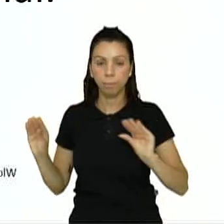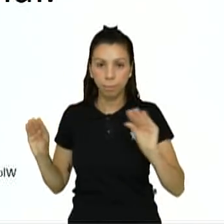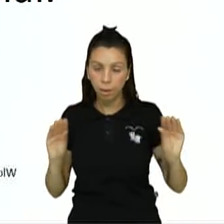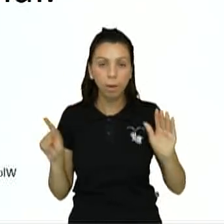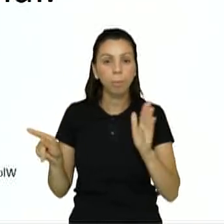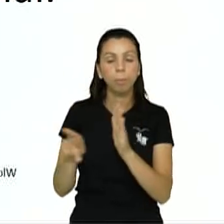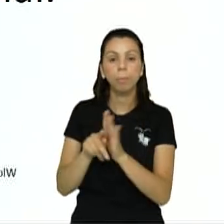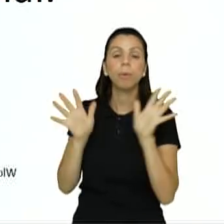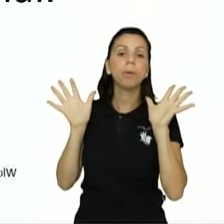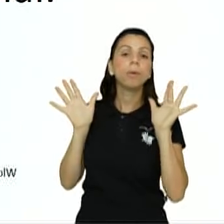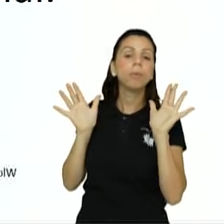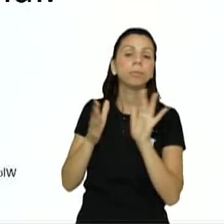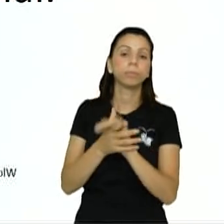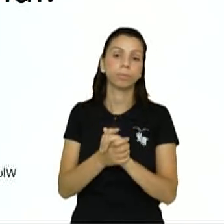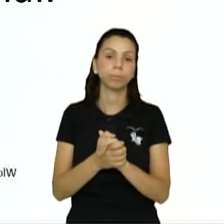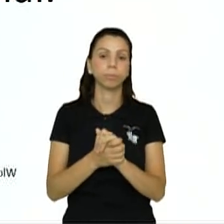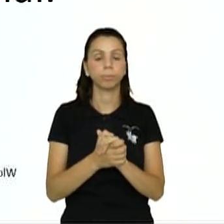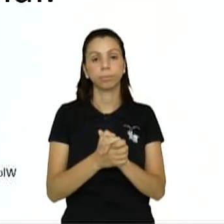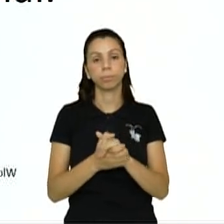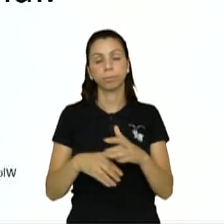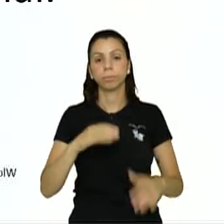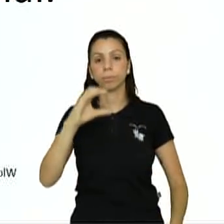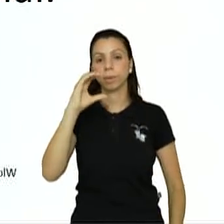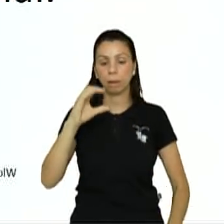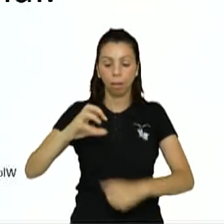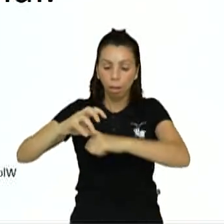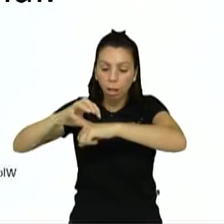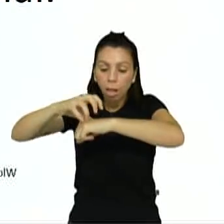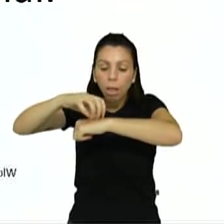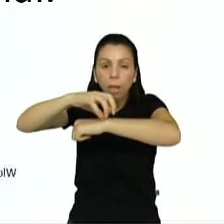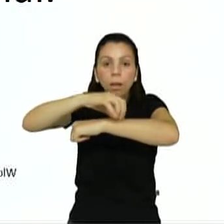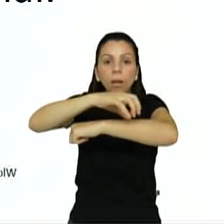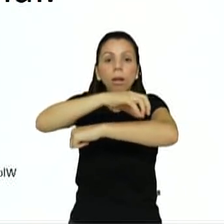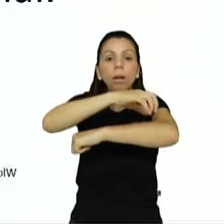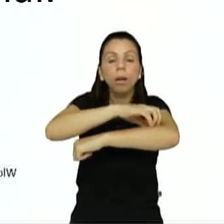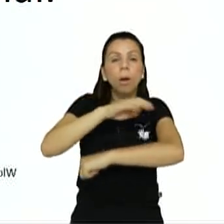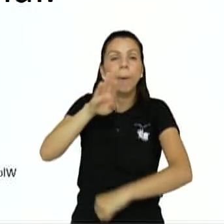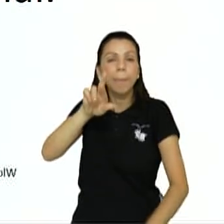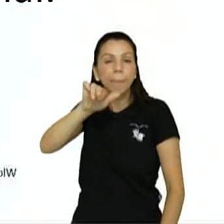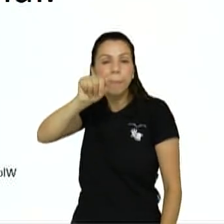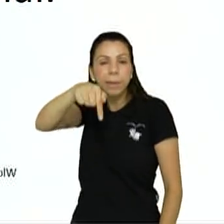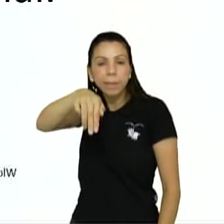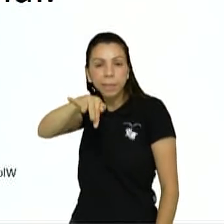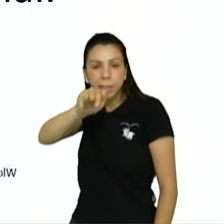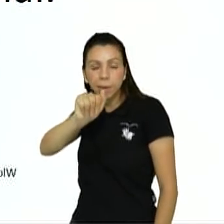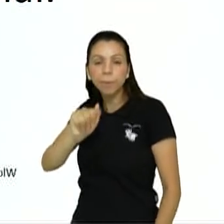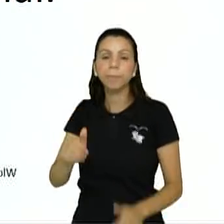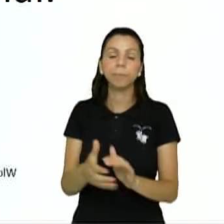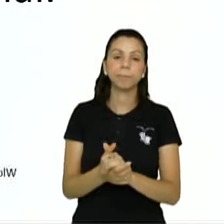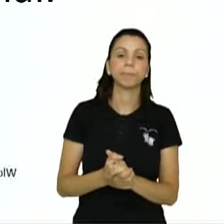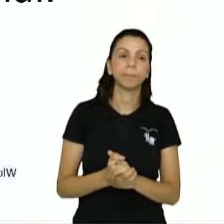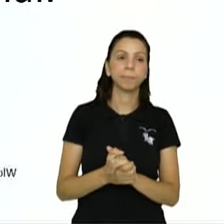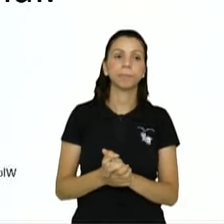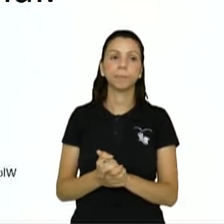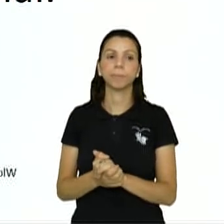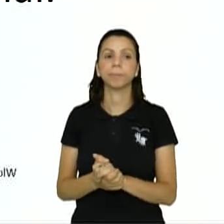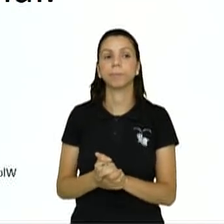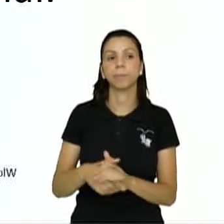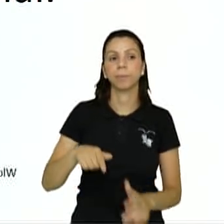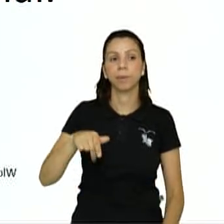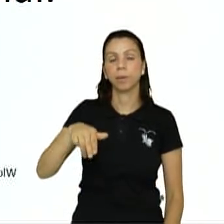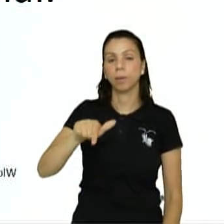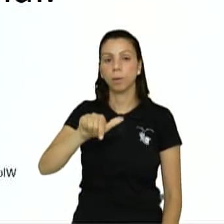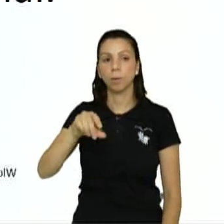traqueal? Letra C, aracnídeos apresentam respiração branquial? E letra D, quilópodes